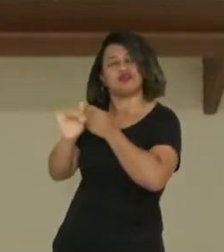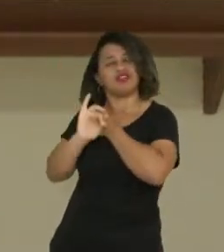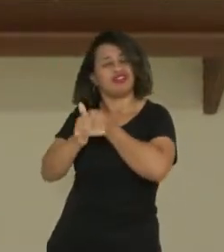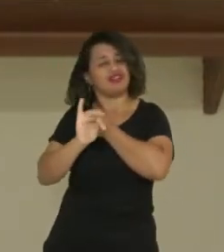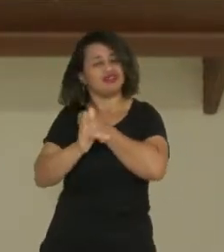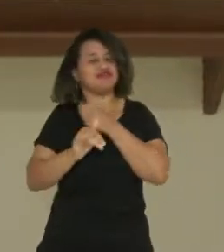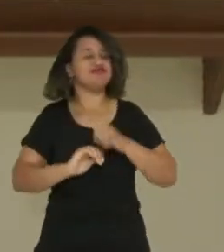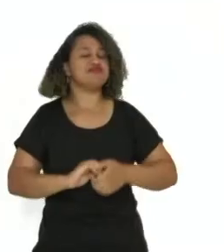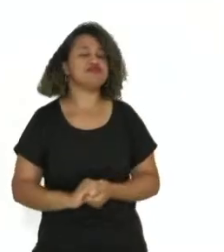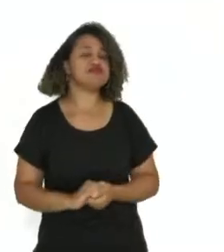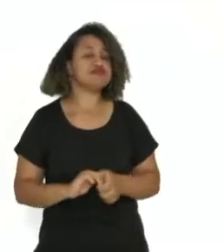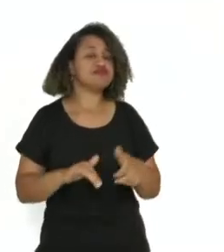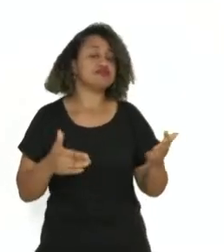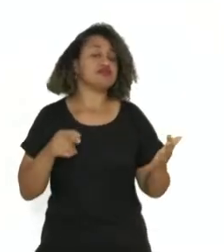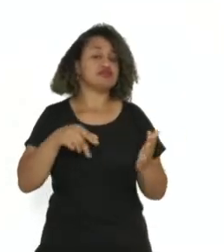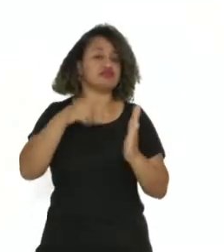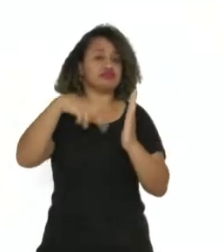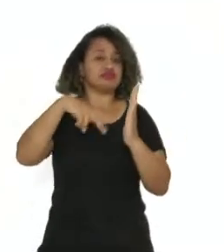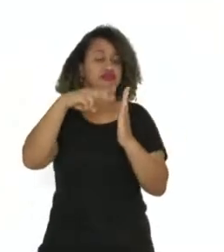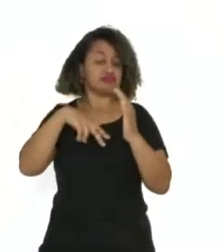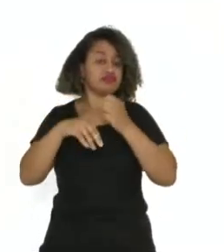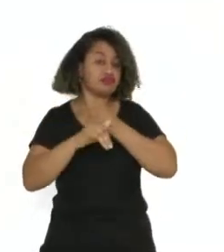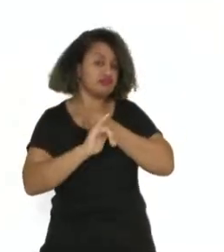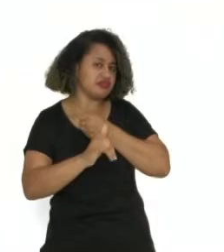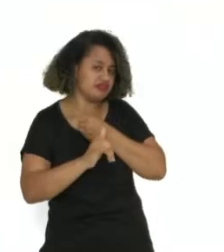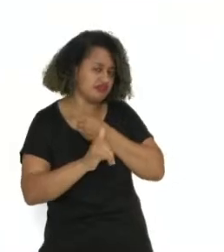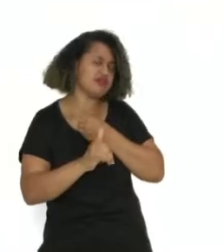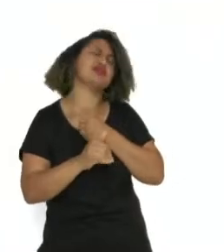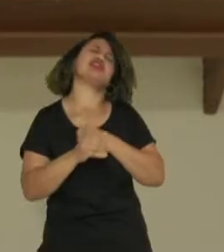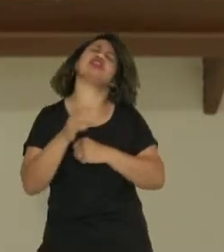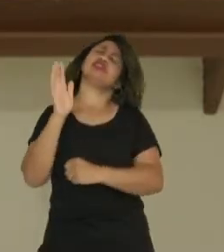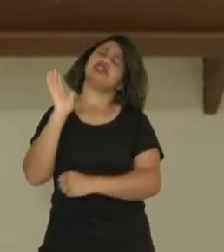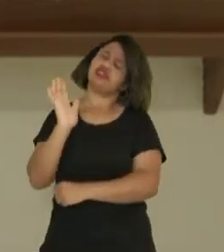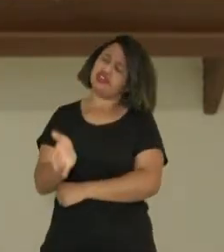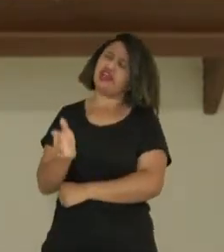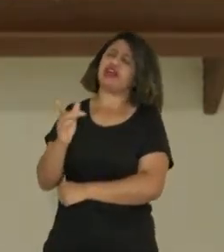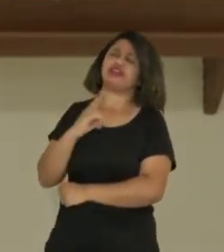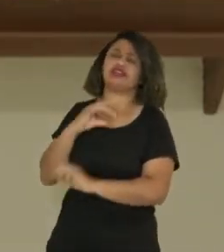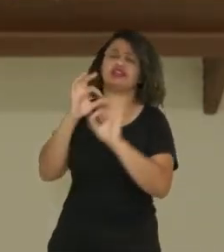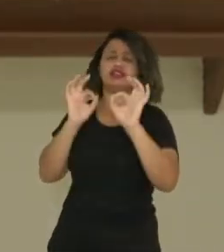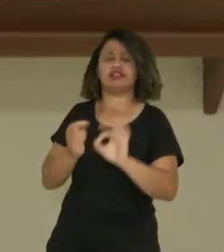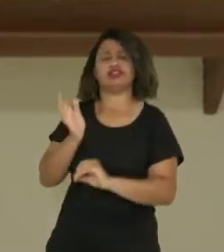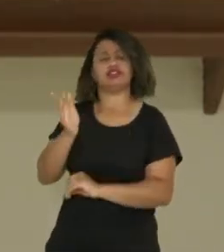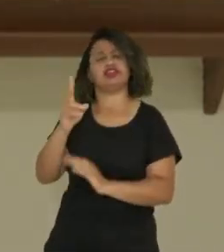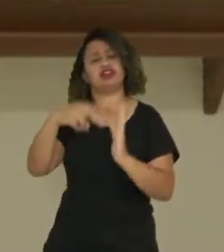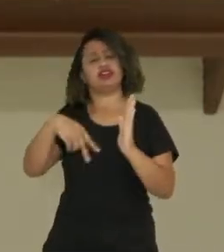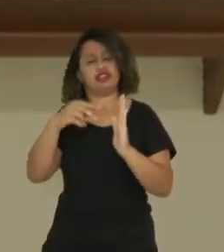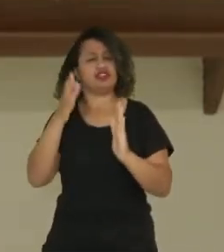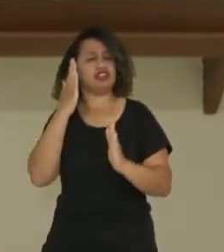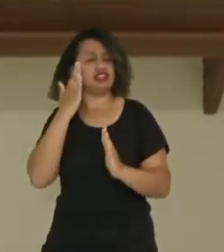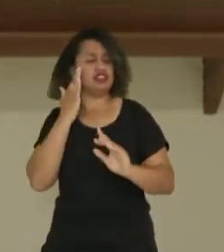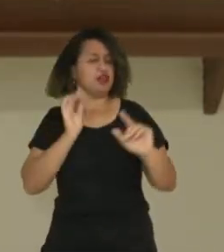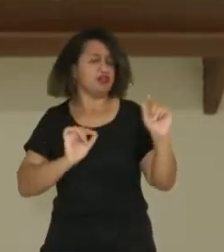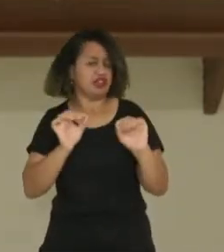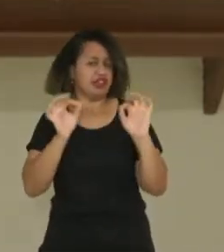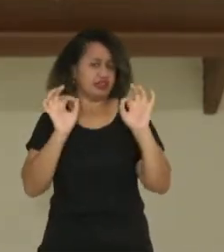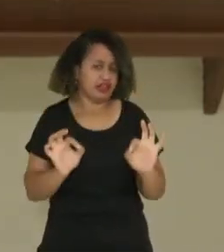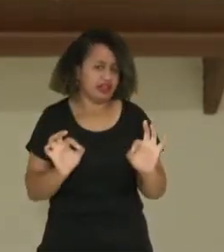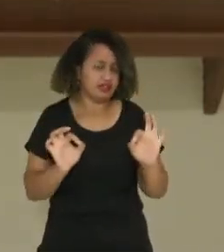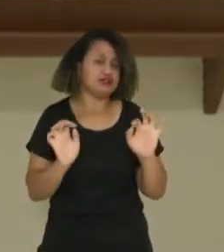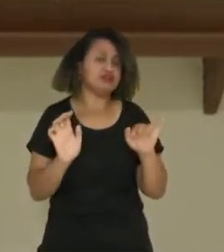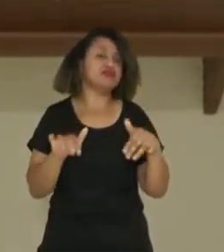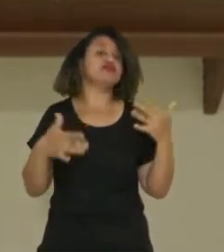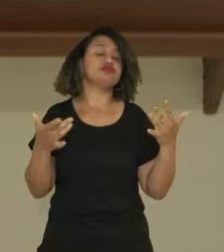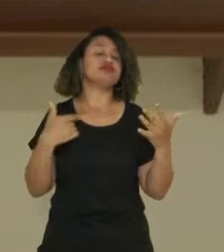então! Você já leu uma crônica? Claro que já leu, já escreveu, já sabe o que é, não é mesmo? Terceira série.